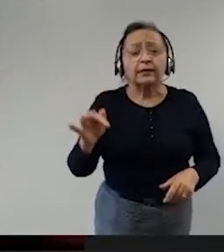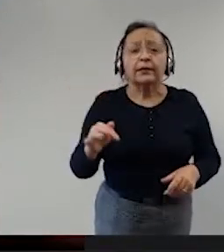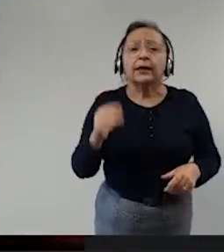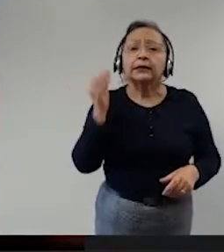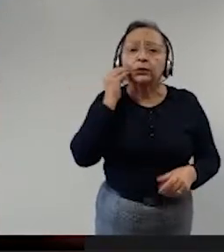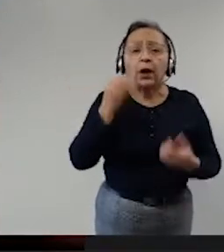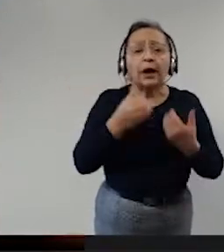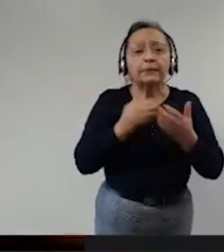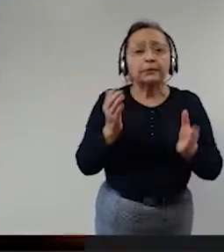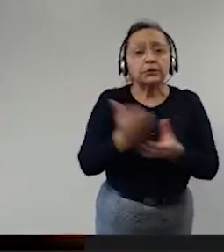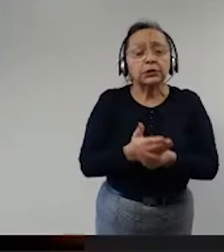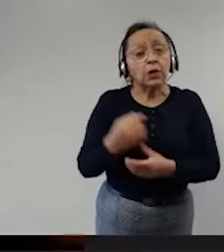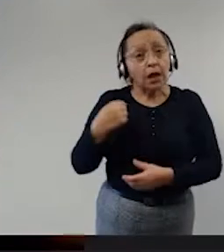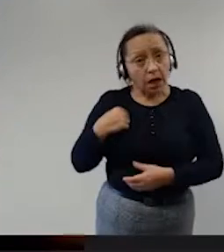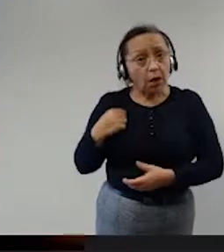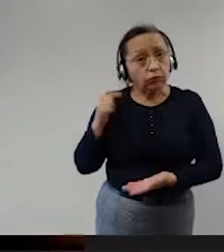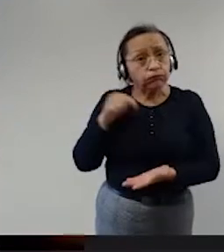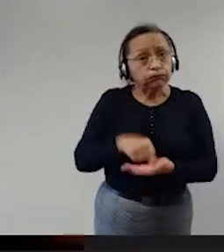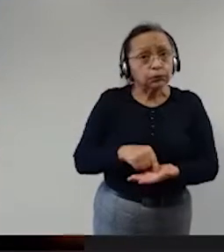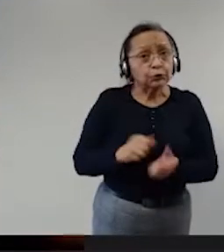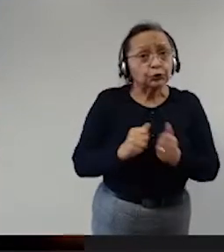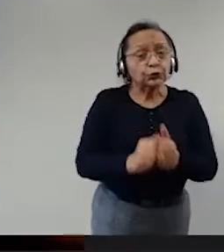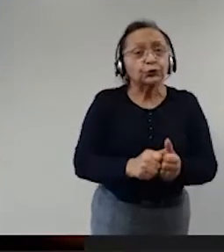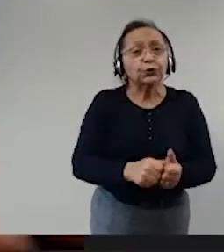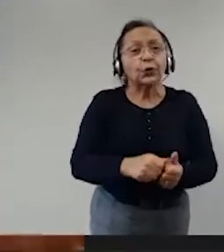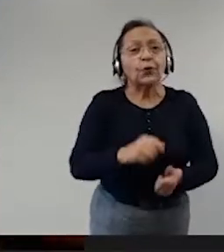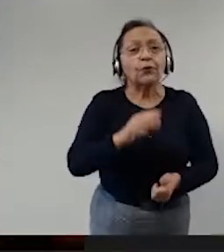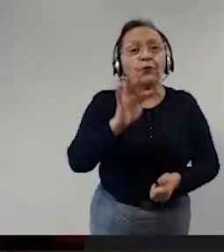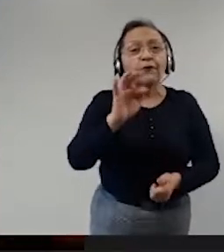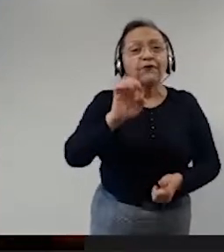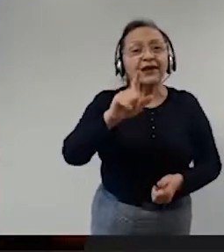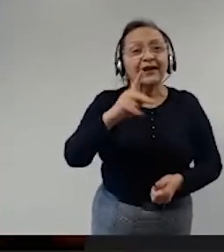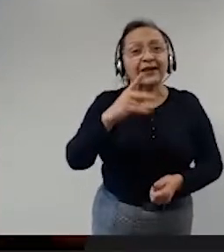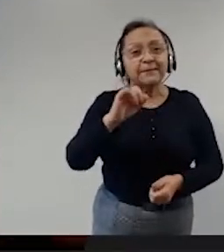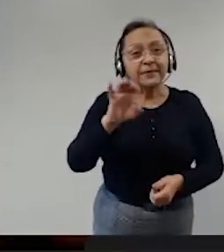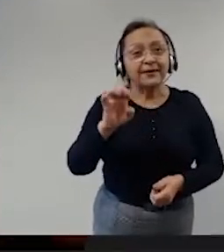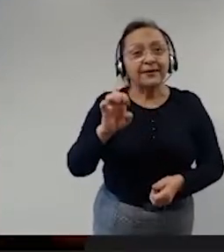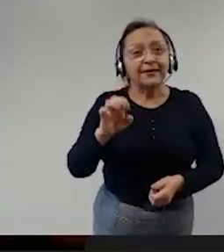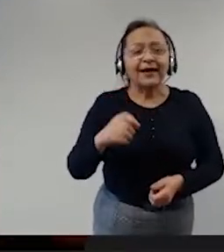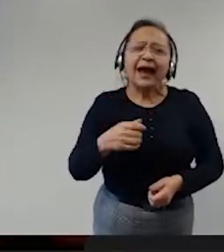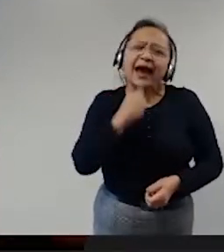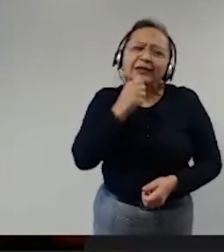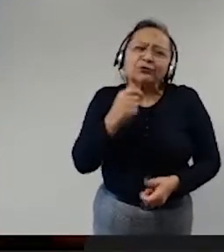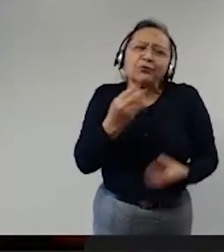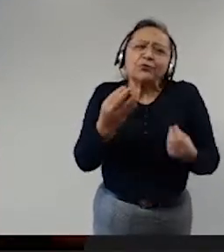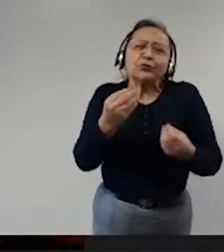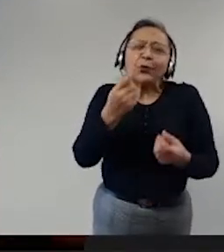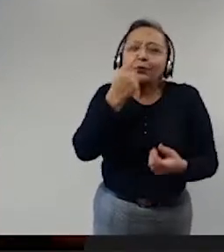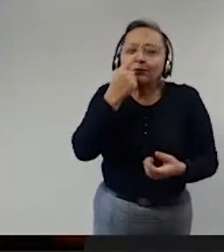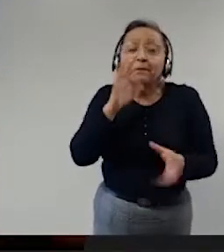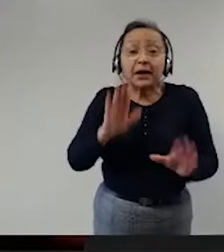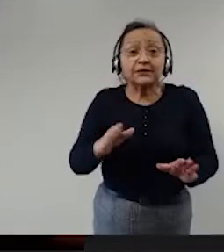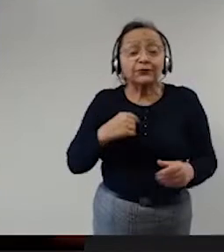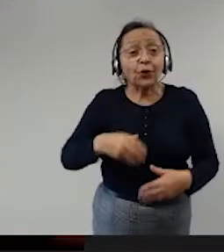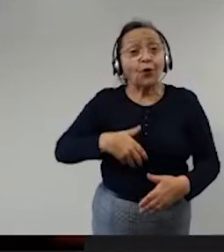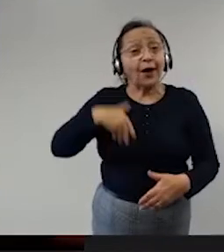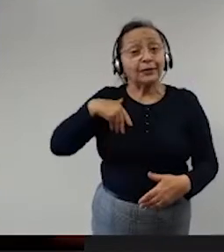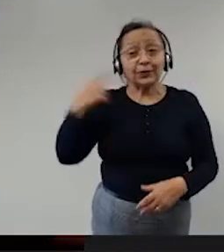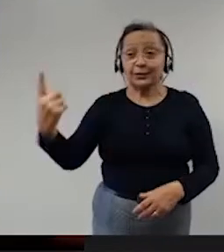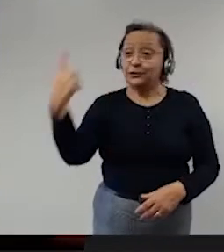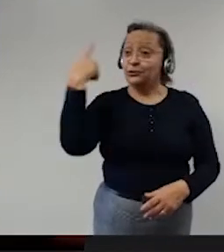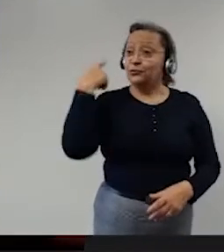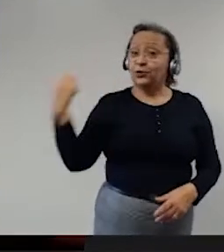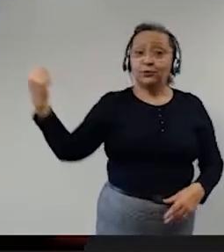ele. Eu fui honrado com o Felipe, nem era uma pessoa que mantinha uma maior relação com ele me ligou, fui honrado, fui escolhido